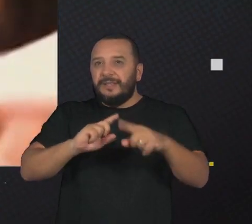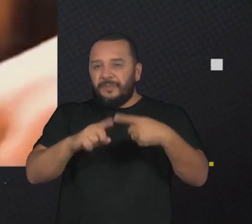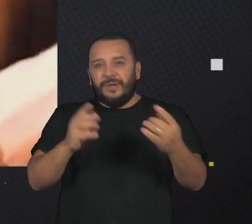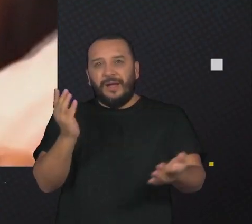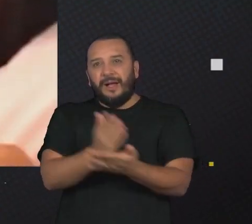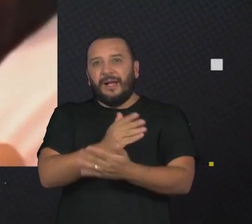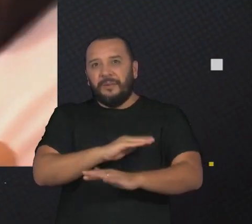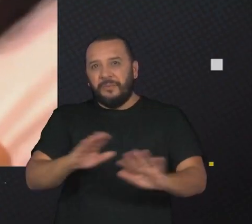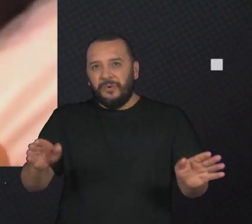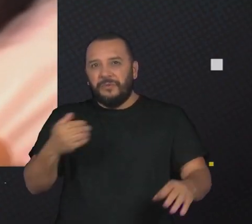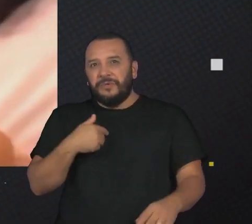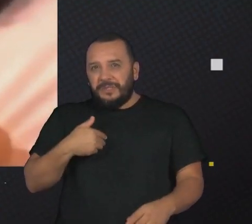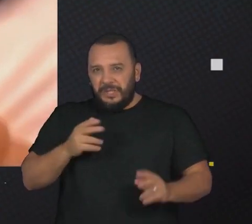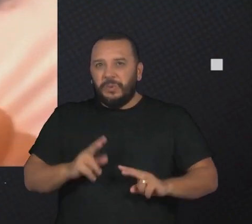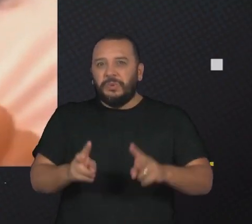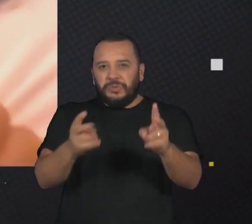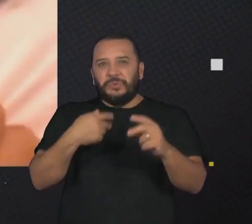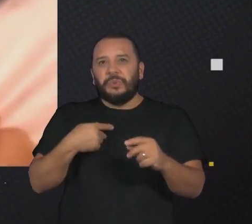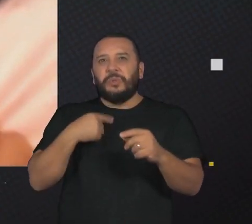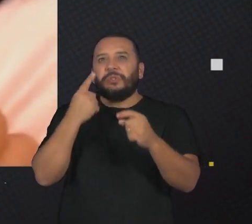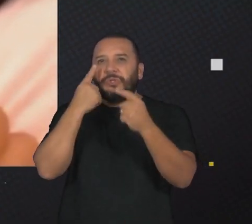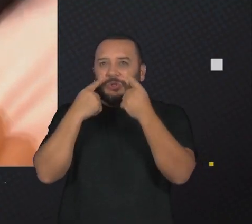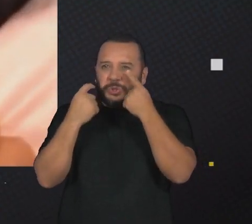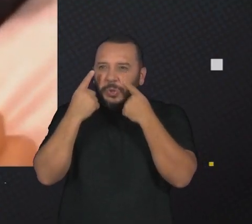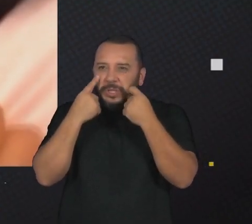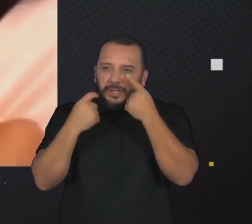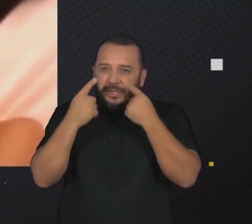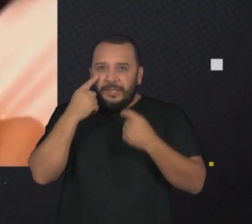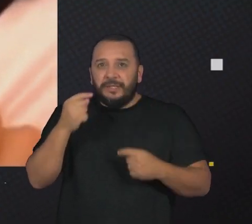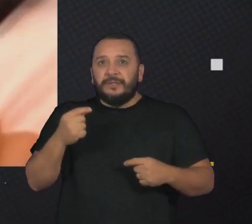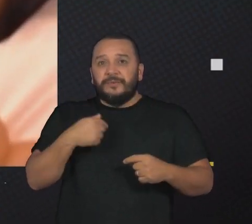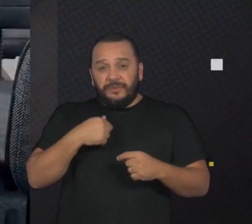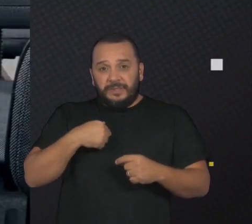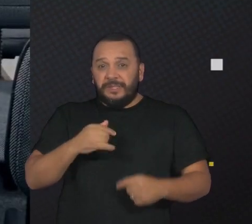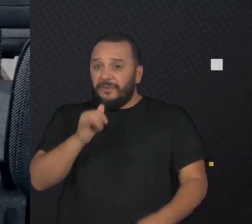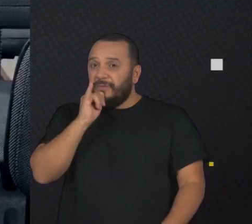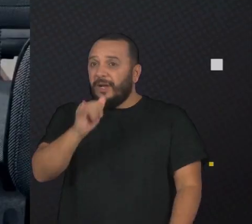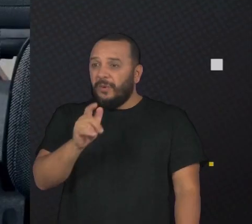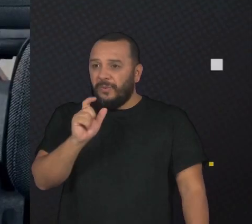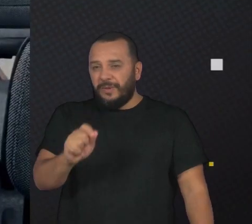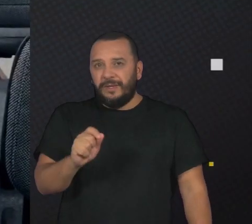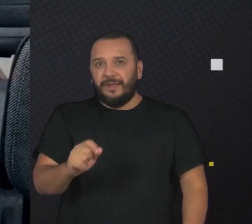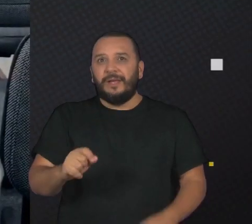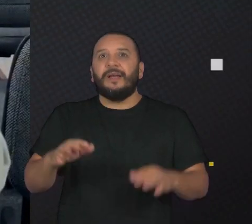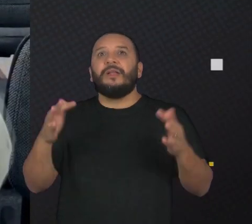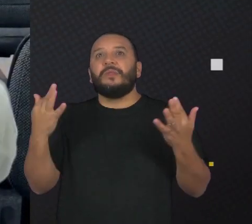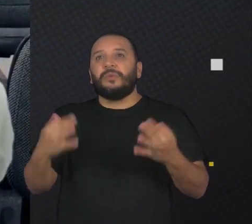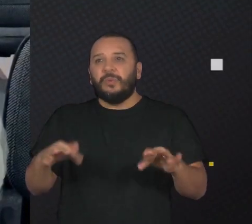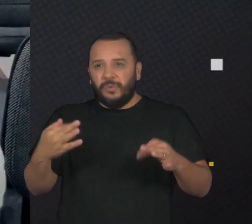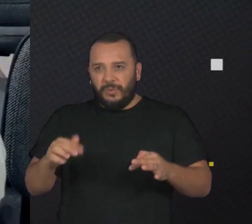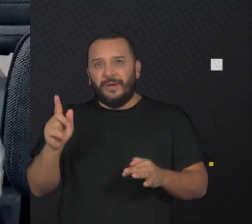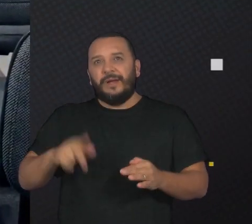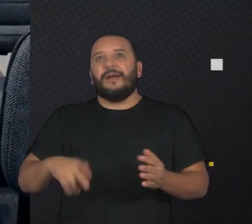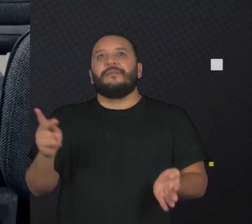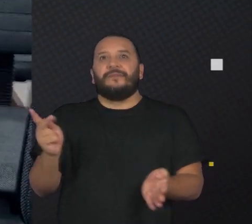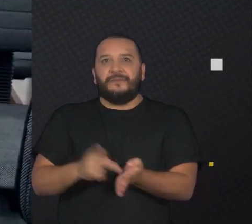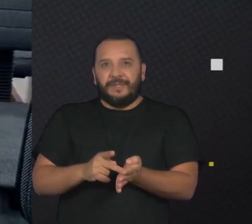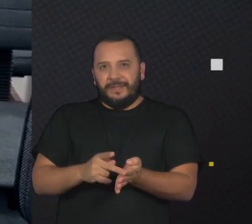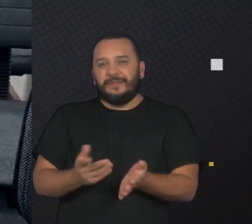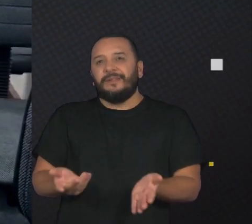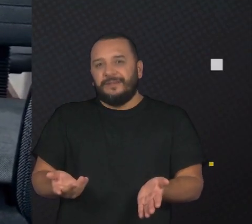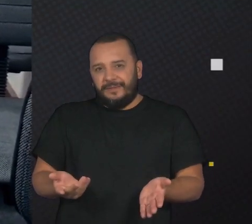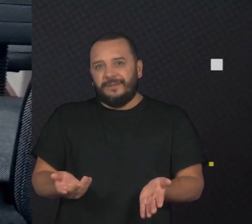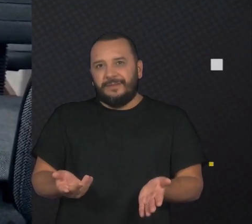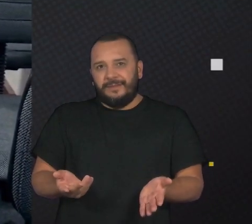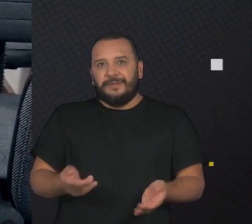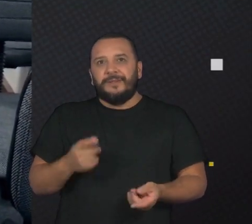você continuava chorando e disse para todos nós que a dor era verdadeira. A